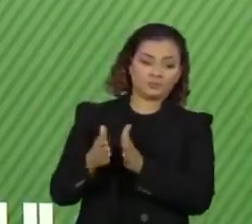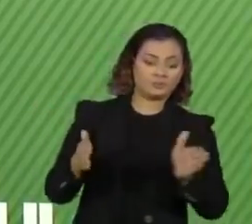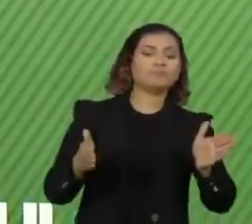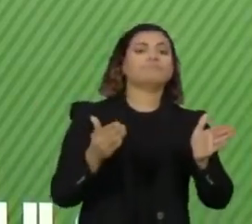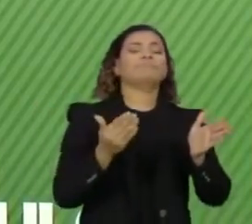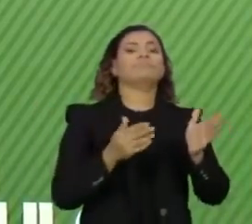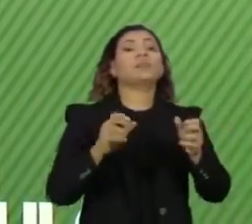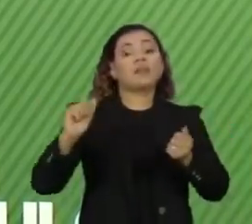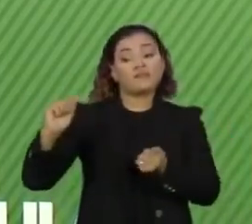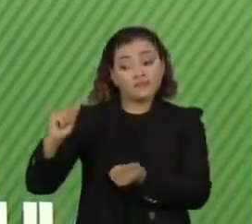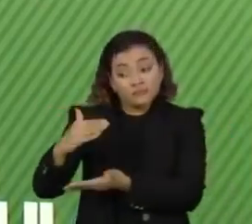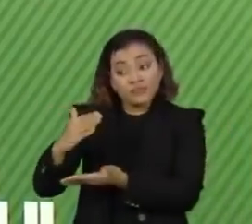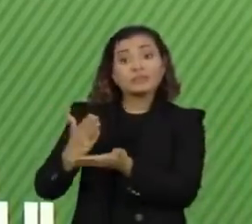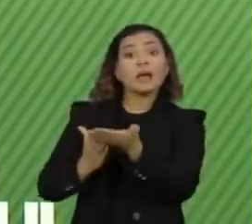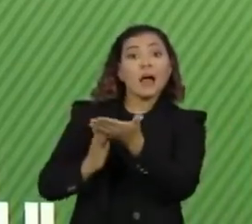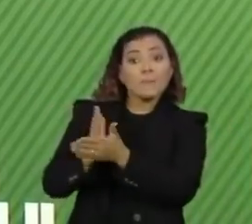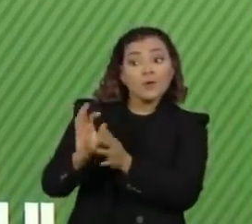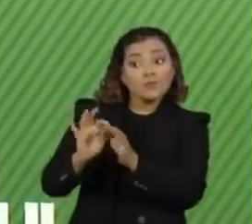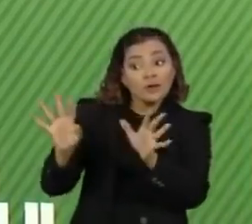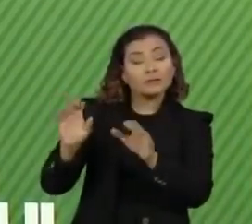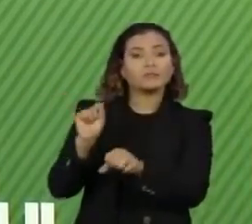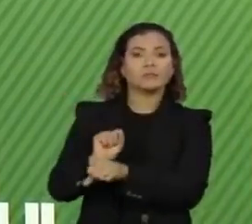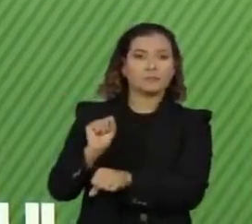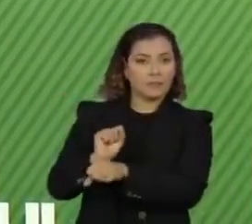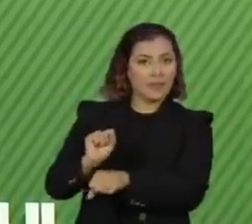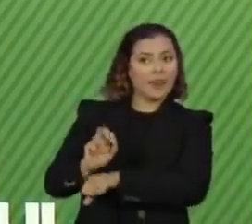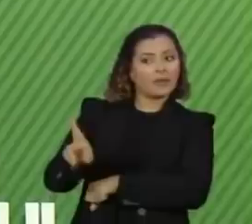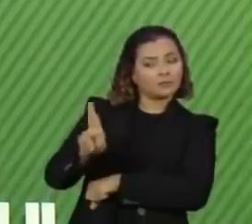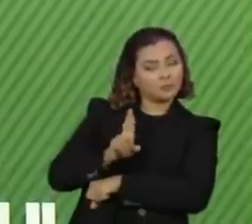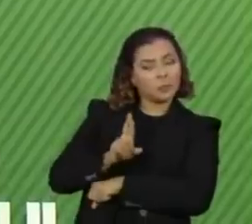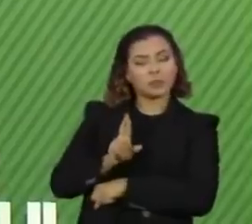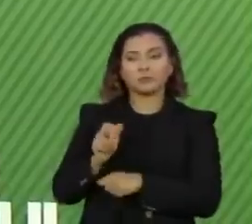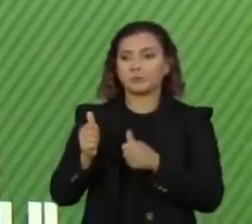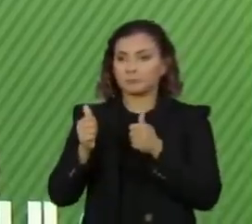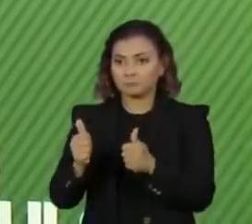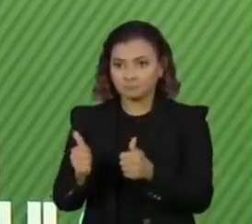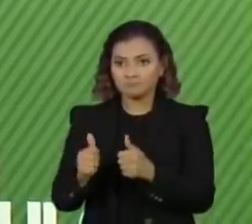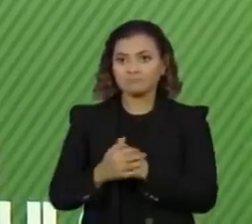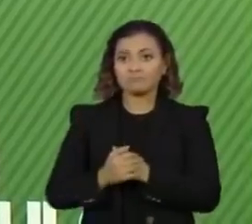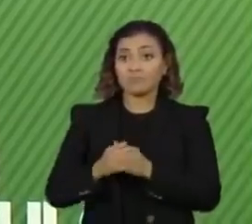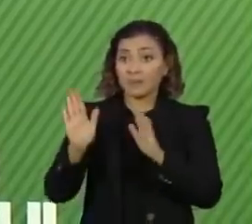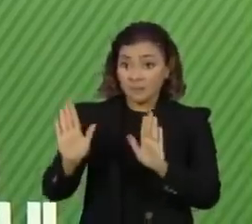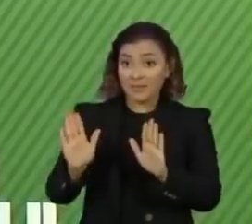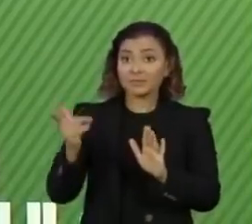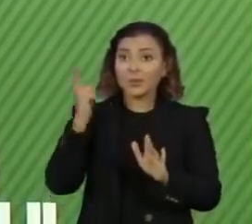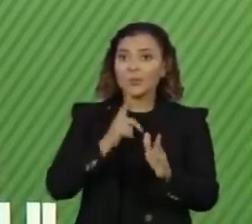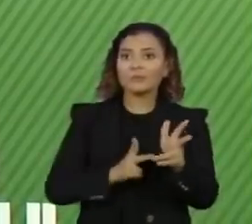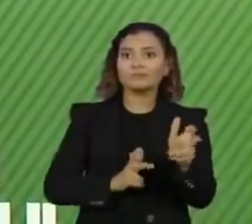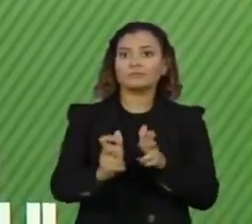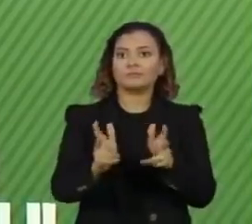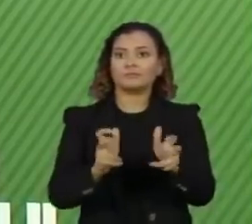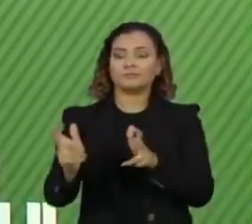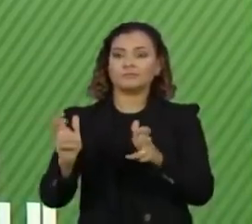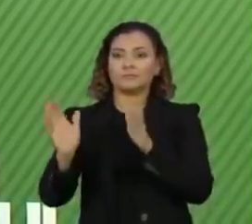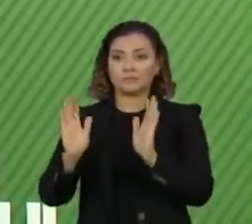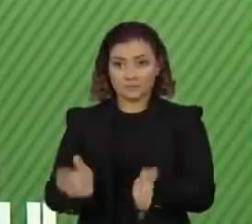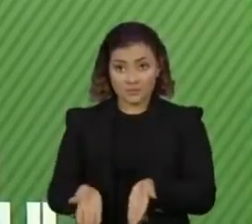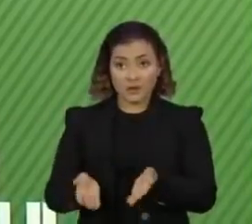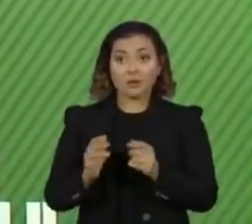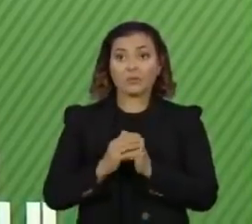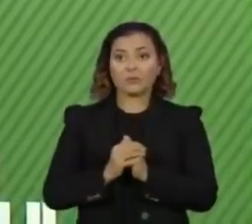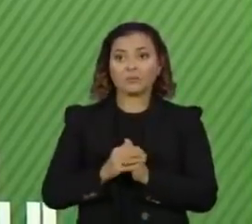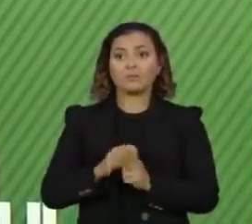aprovação da Anvisa for concluído, evidentemente. Vamos aguardar a aprovação da Anvisa, mas poderemos aplicar imediatamente a vacina